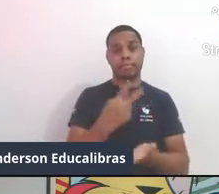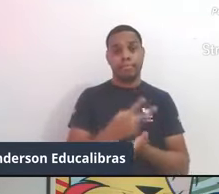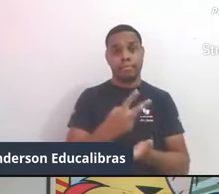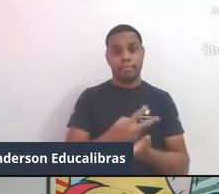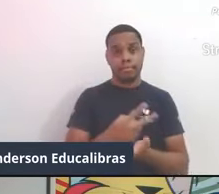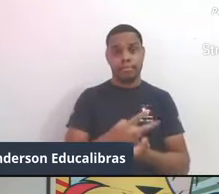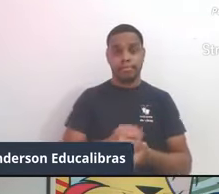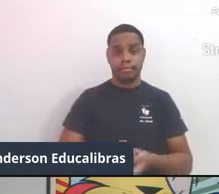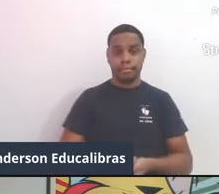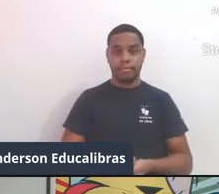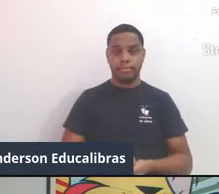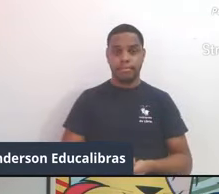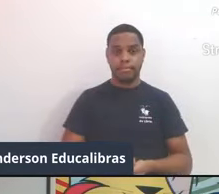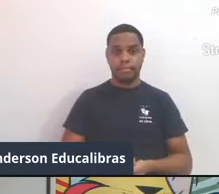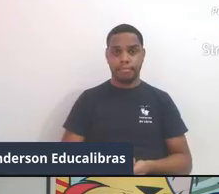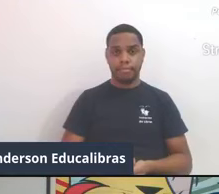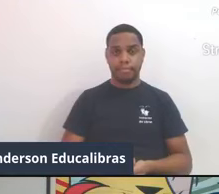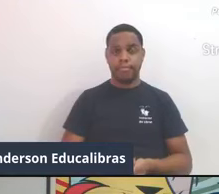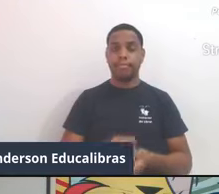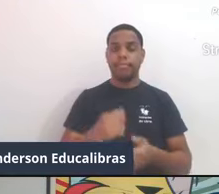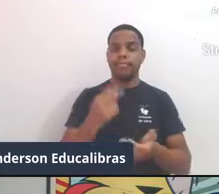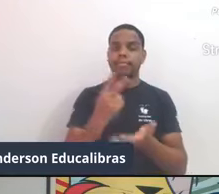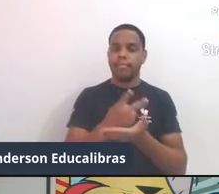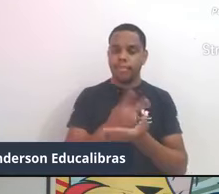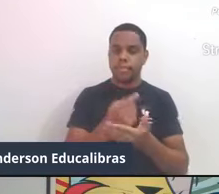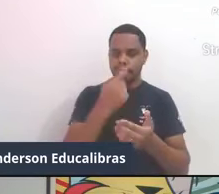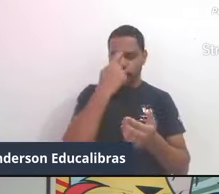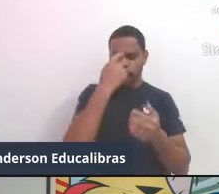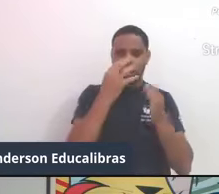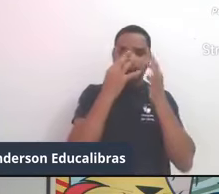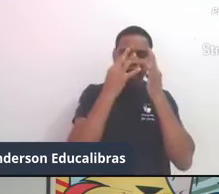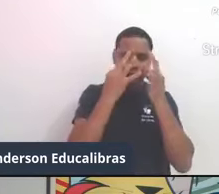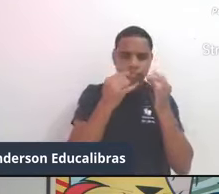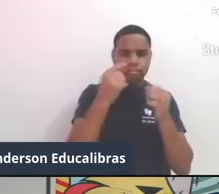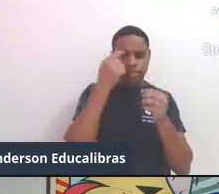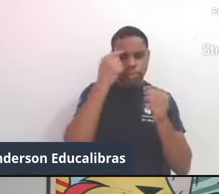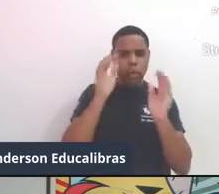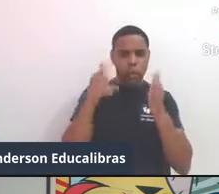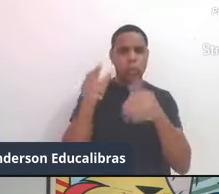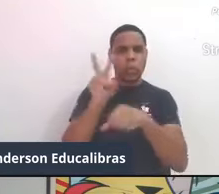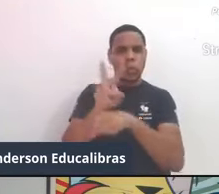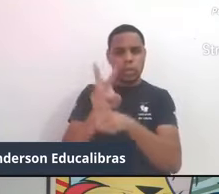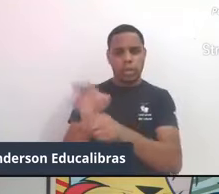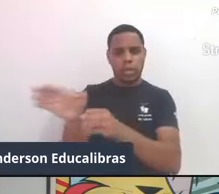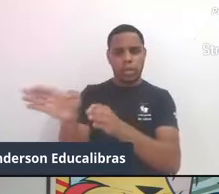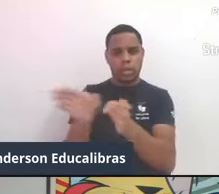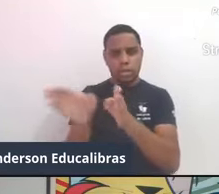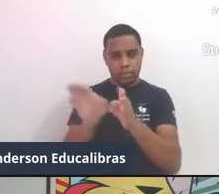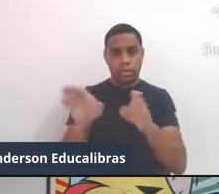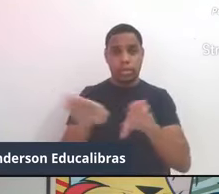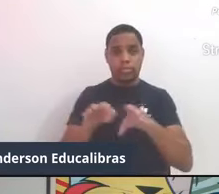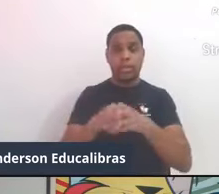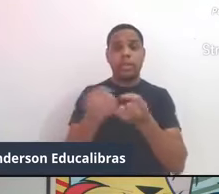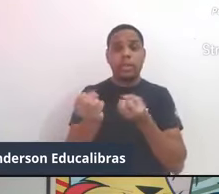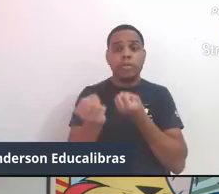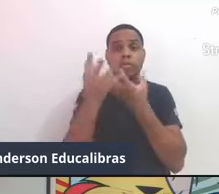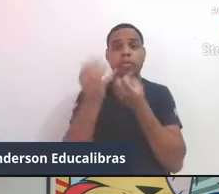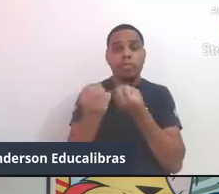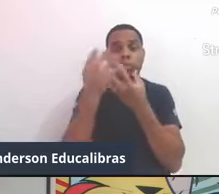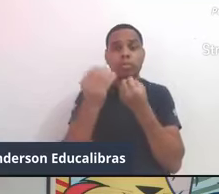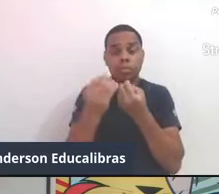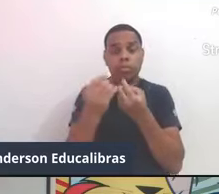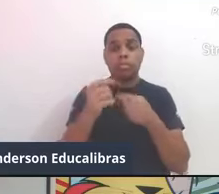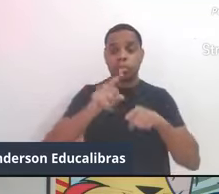uma atenção especial na acessibilidade, na informação e no material